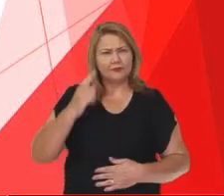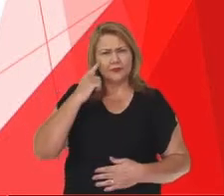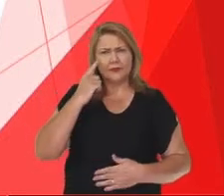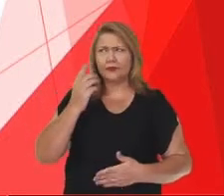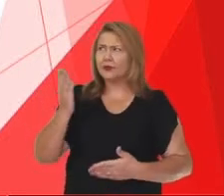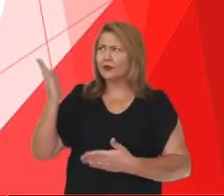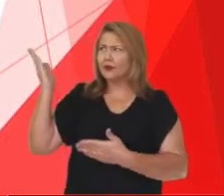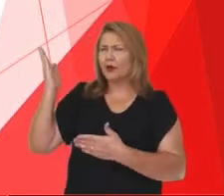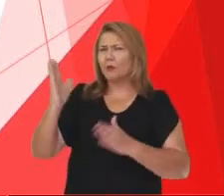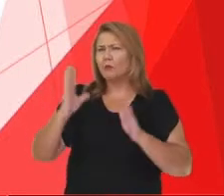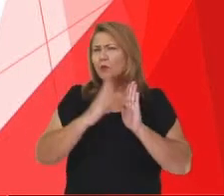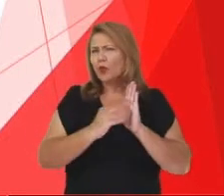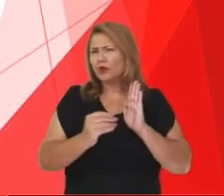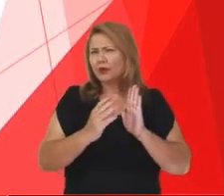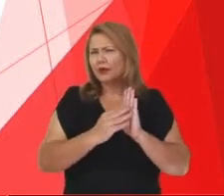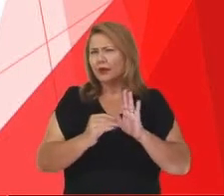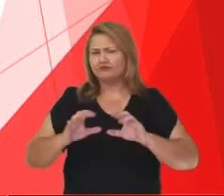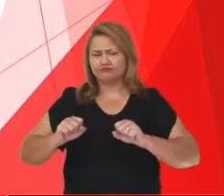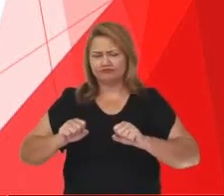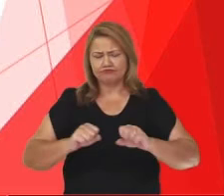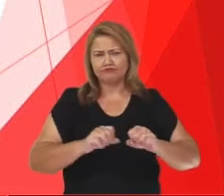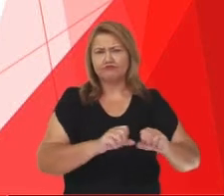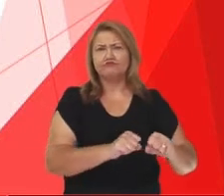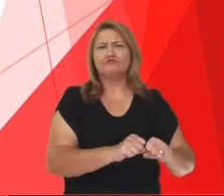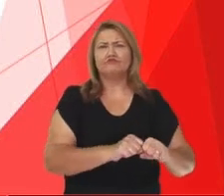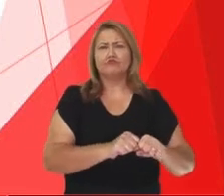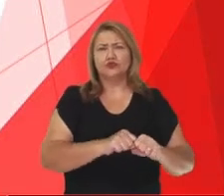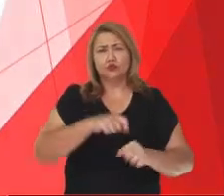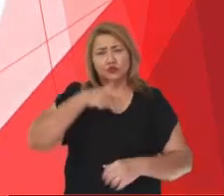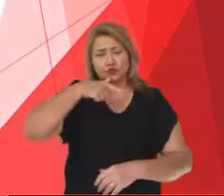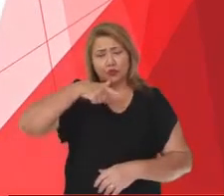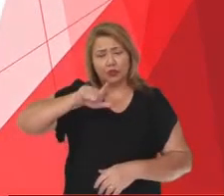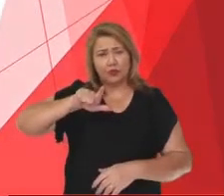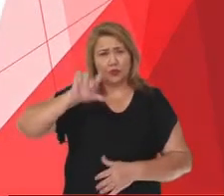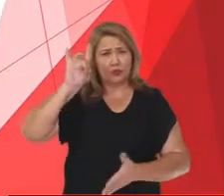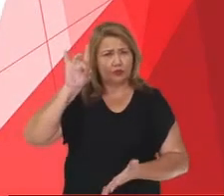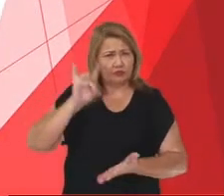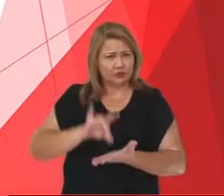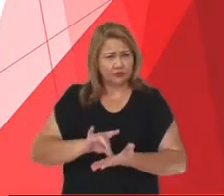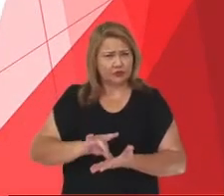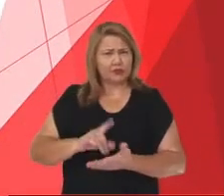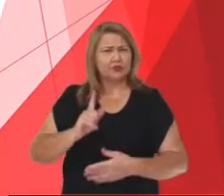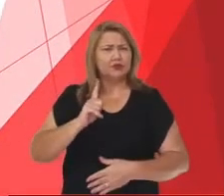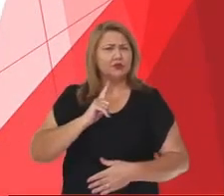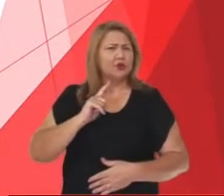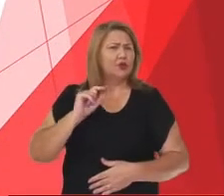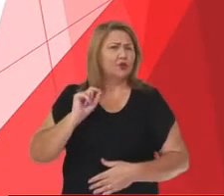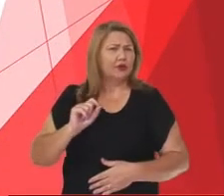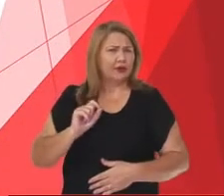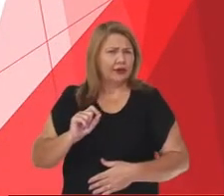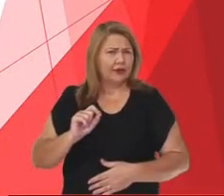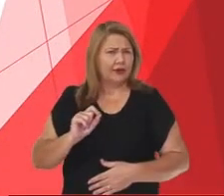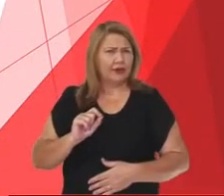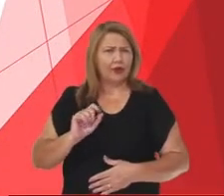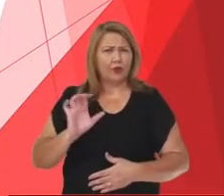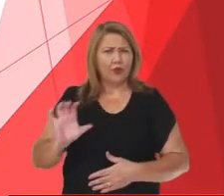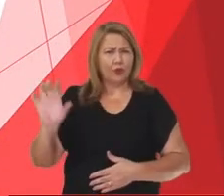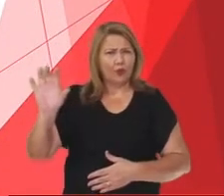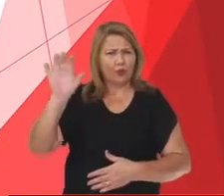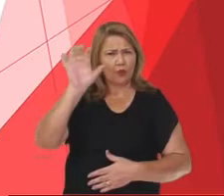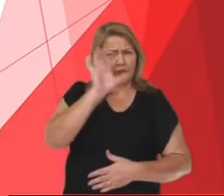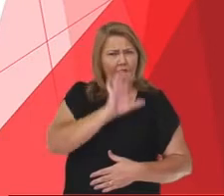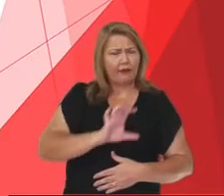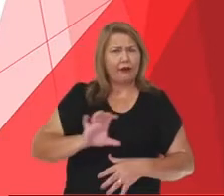Considerando o modelo de colonização e o idioma oficial, nós temos nas regiões